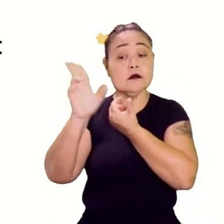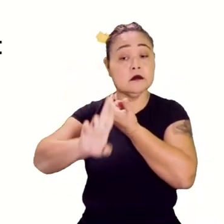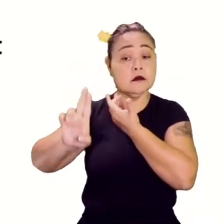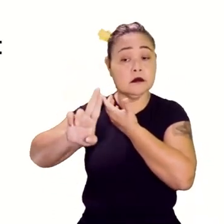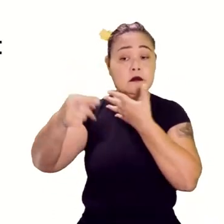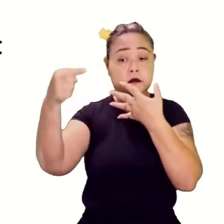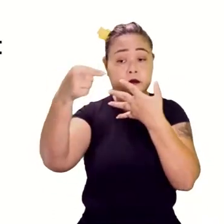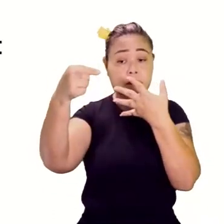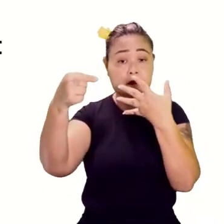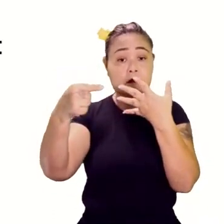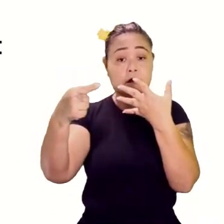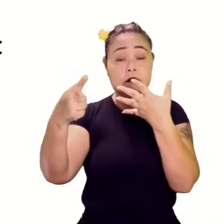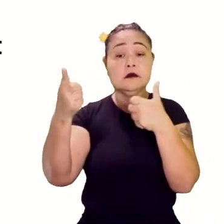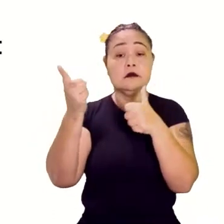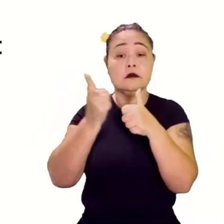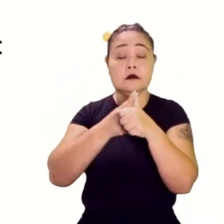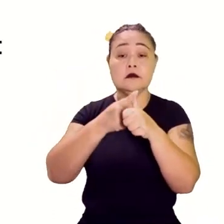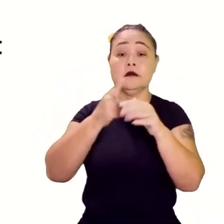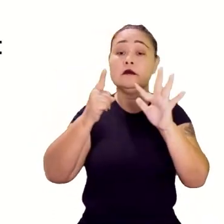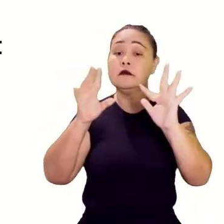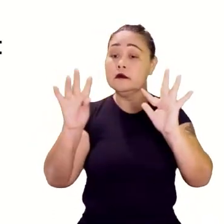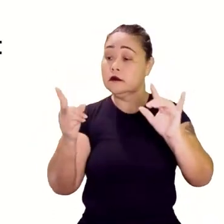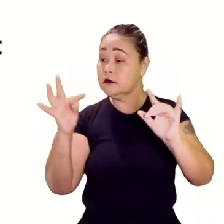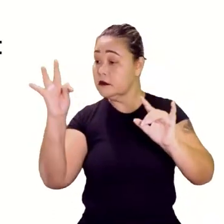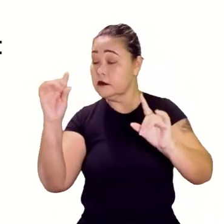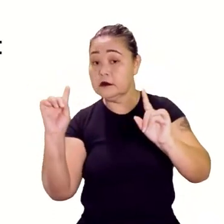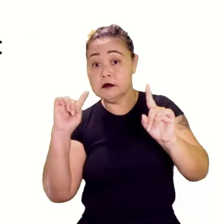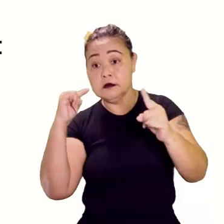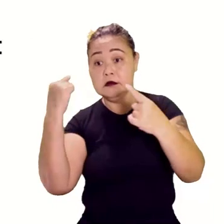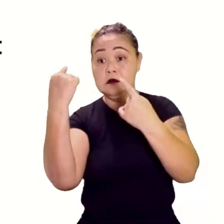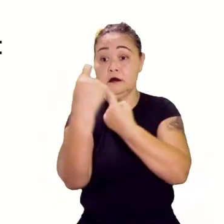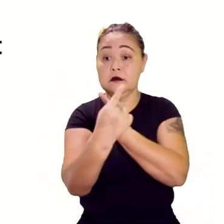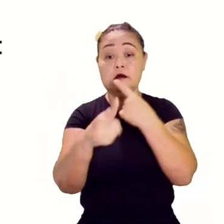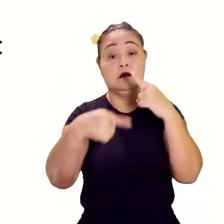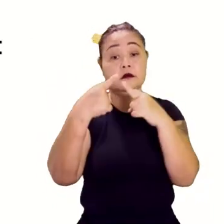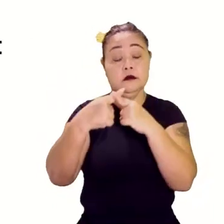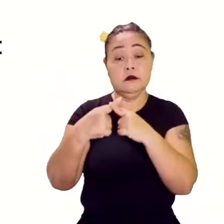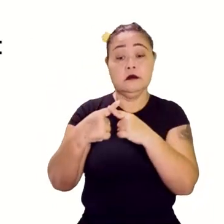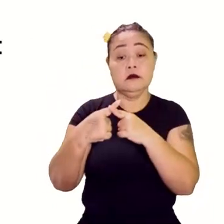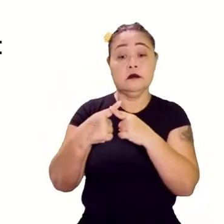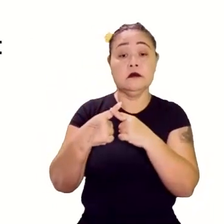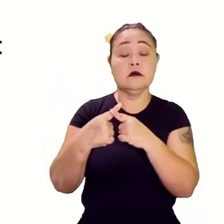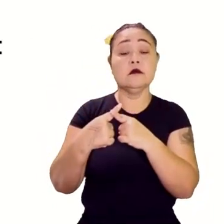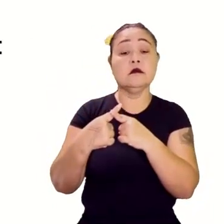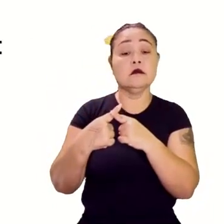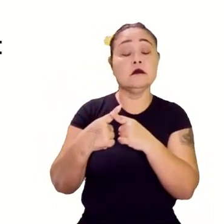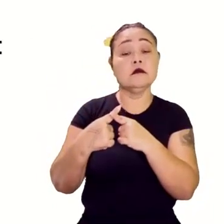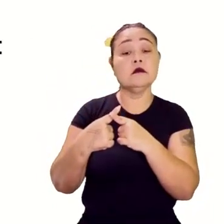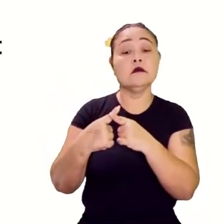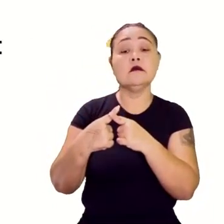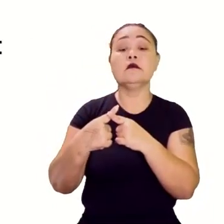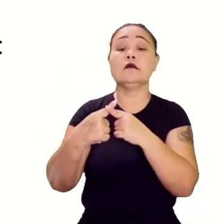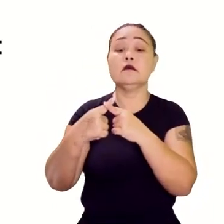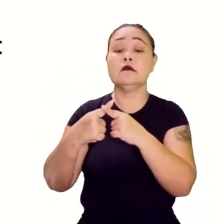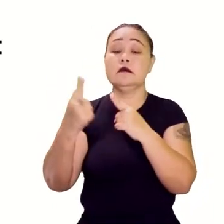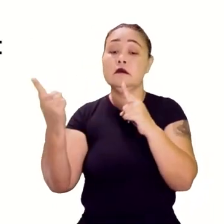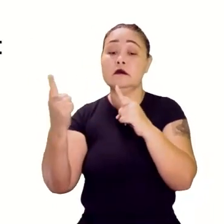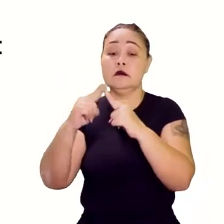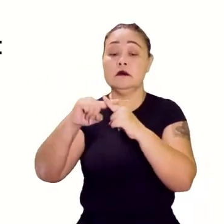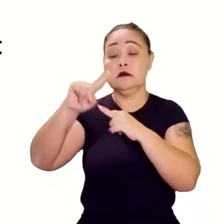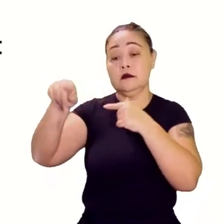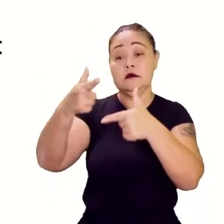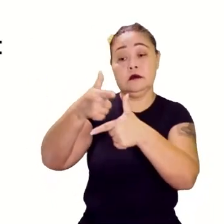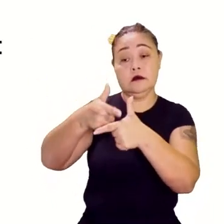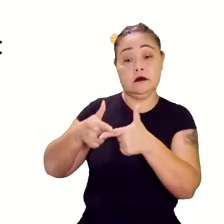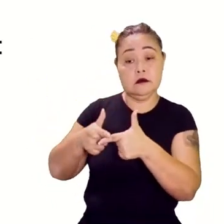vamos aplicar aquela propriedade primeiro, né? Que o tempo, né, pode passar para frente multiplicando o restante. Isso. Né? Se está multiplicando,